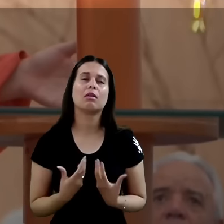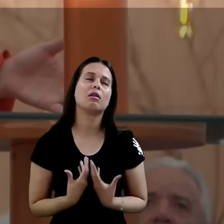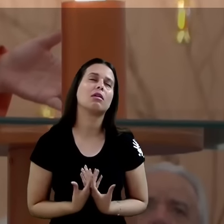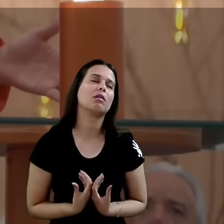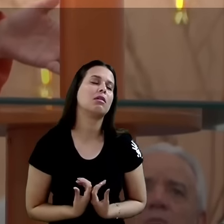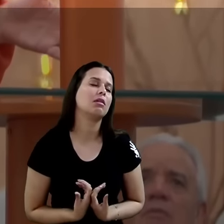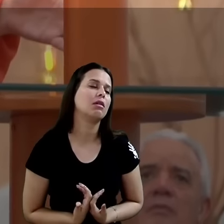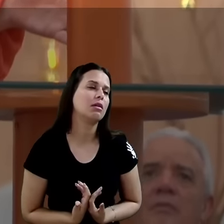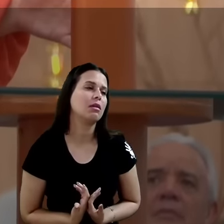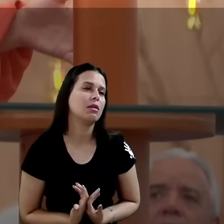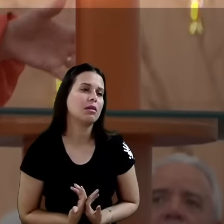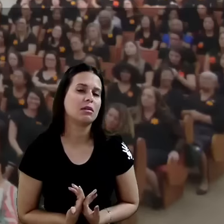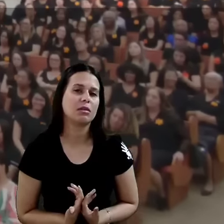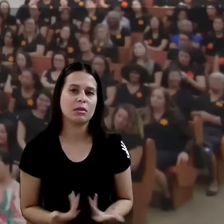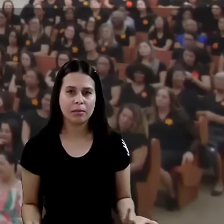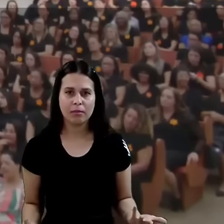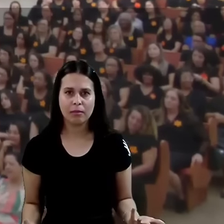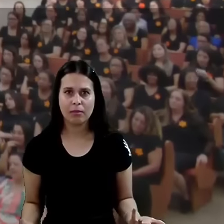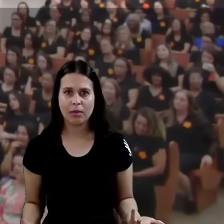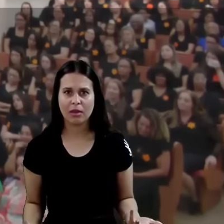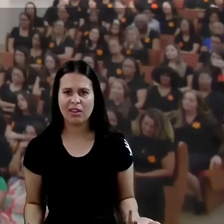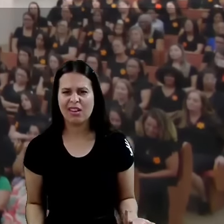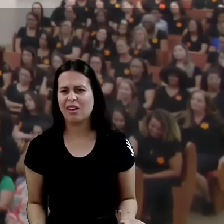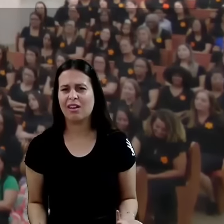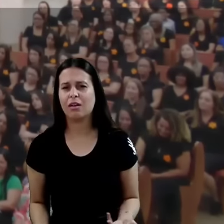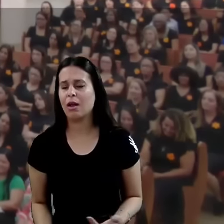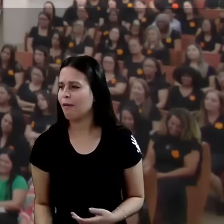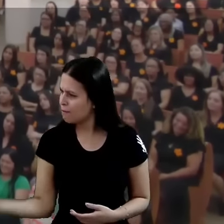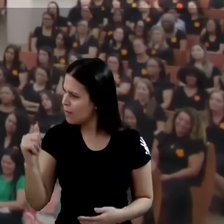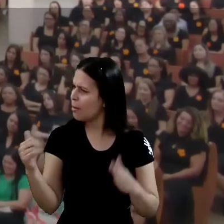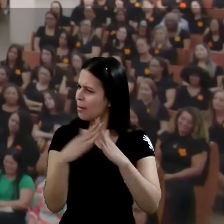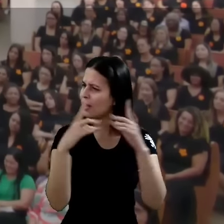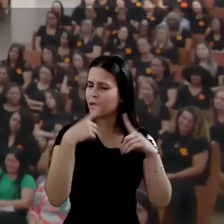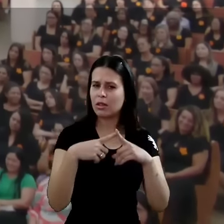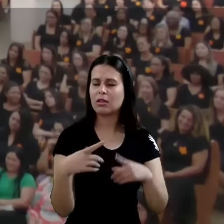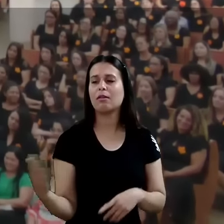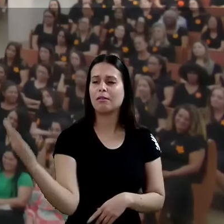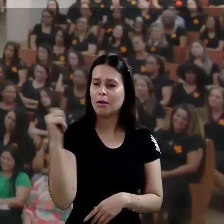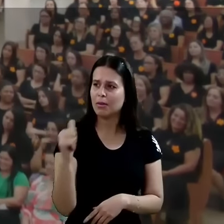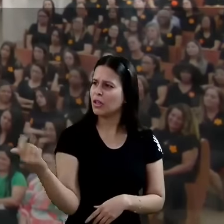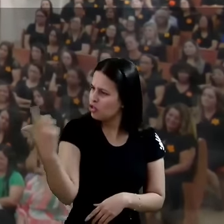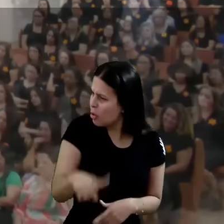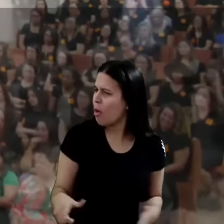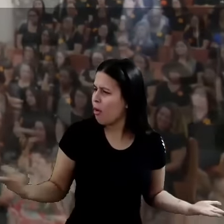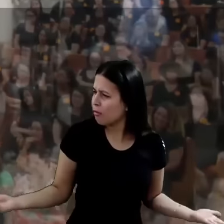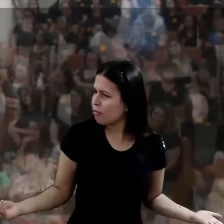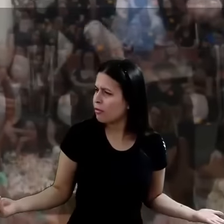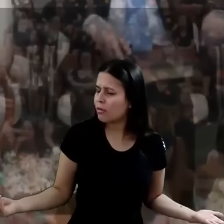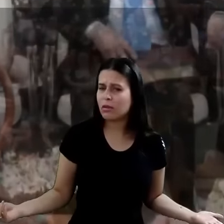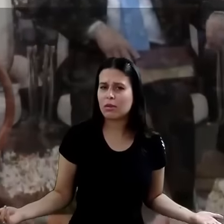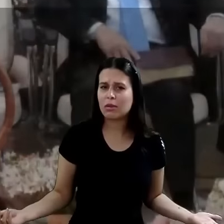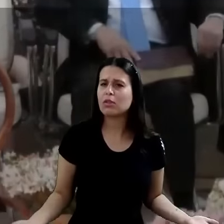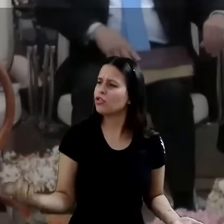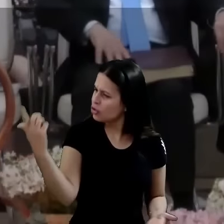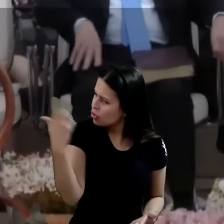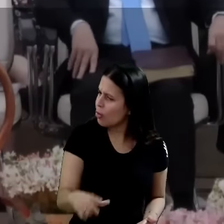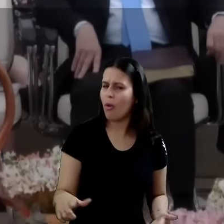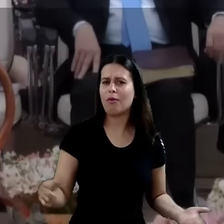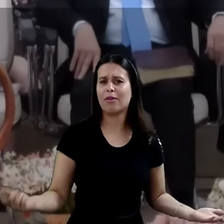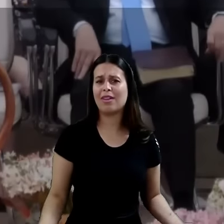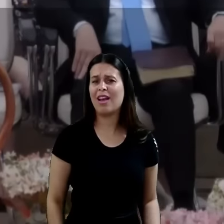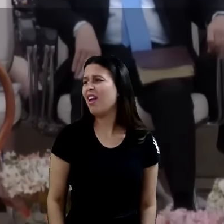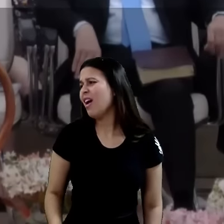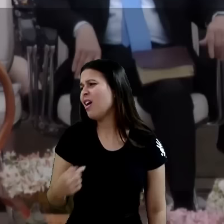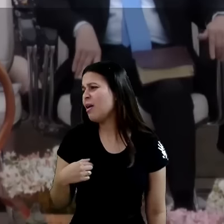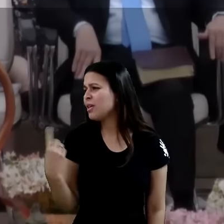Ah diz nós vamos pra igreja vamos mas vai de novo vai de novo mas gente